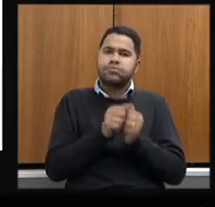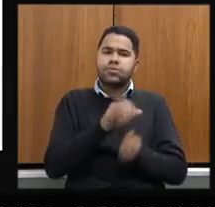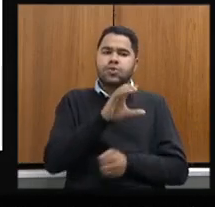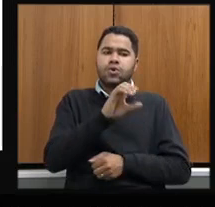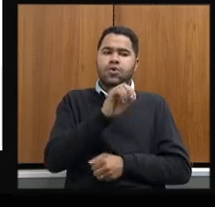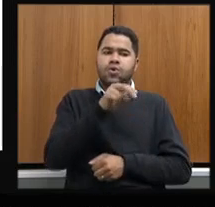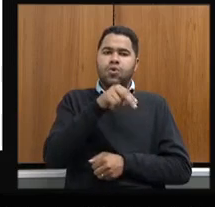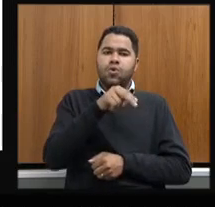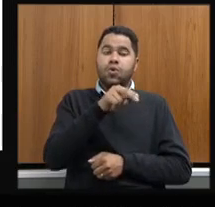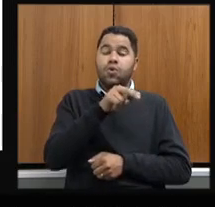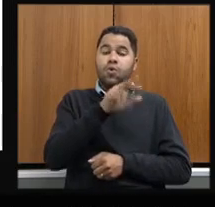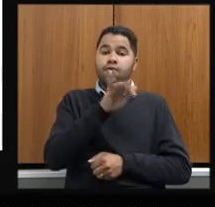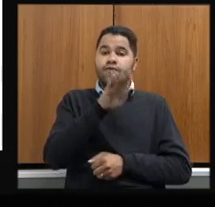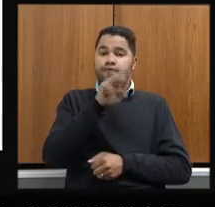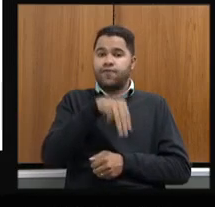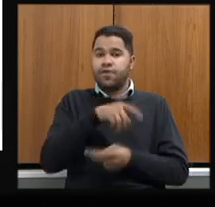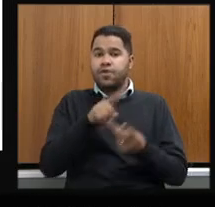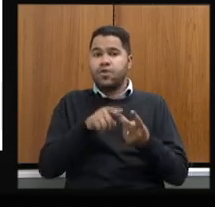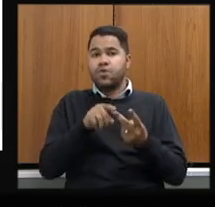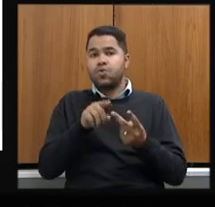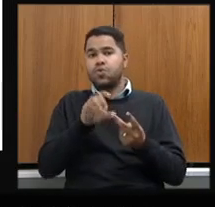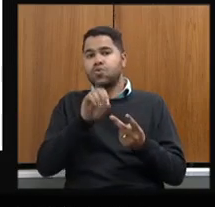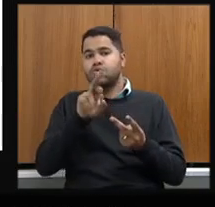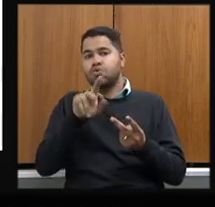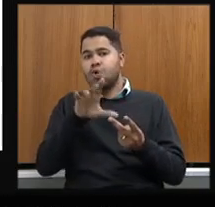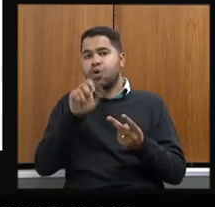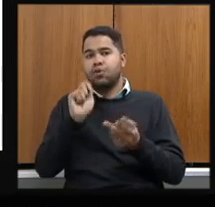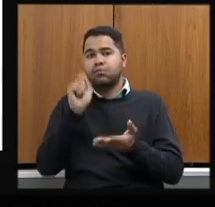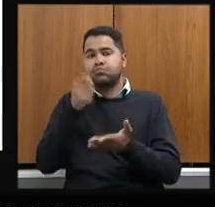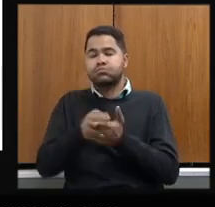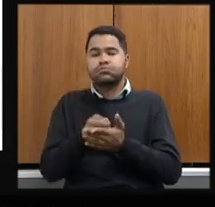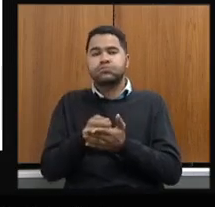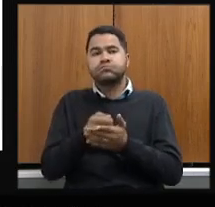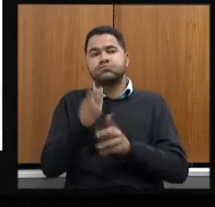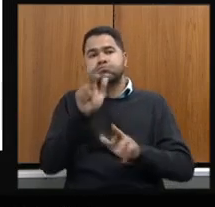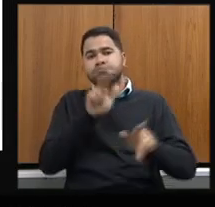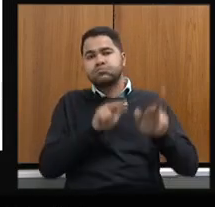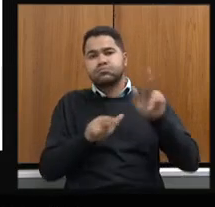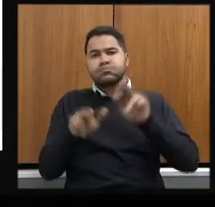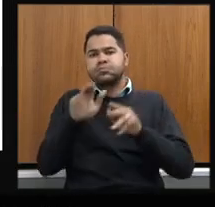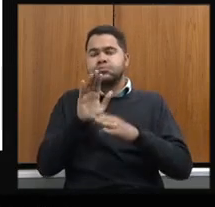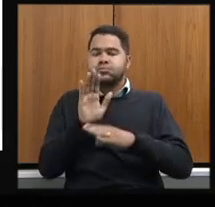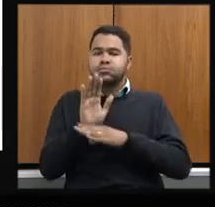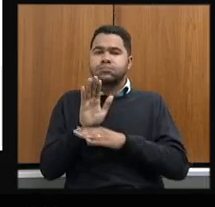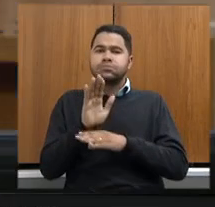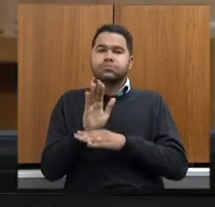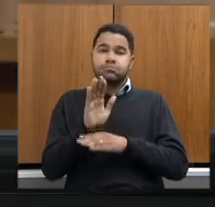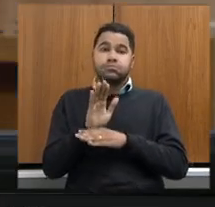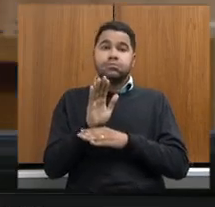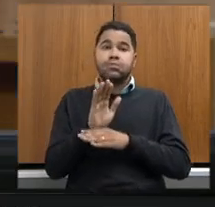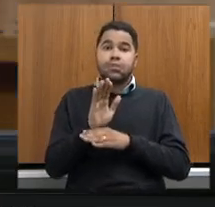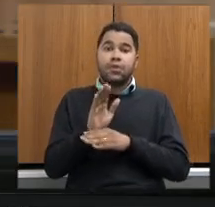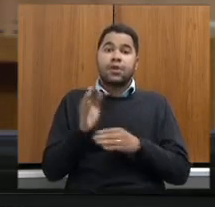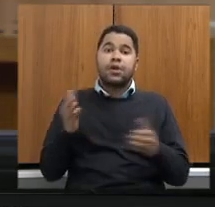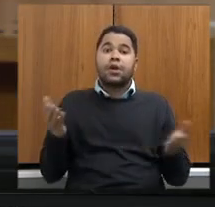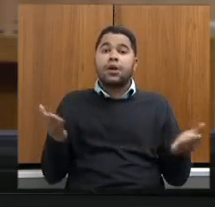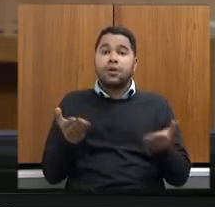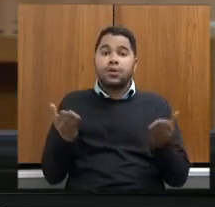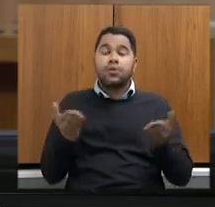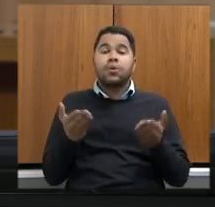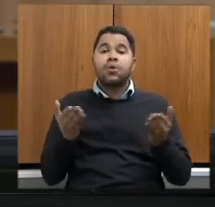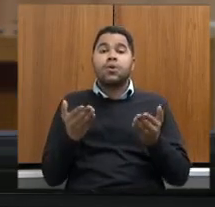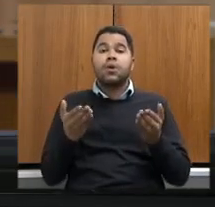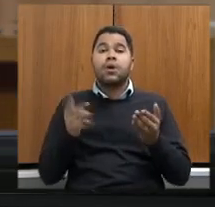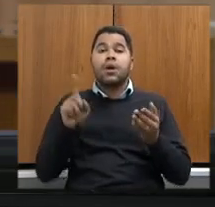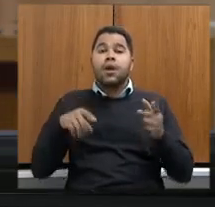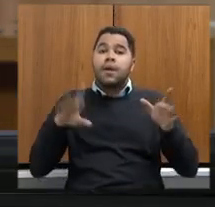coffin e os órgãos e entidades para pagar pagamento aos servidores da parcela variável da ajuda de custo então ajuda de custo agora passa sempre a